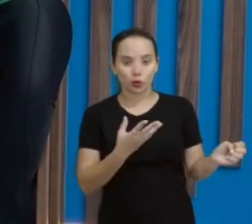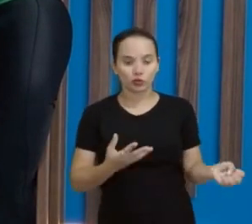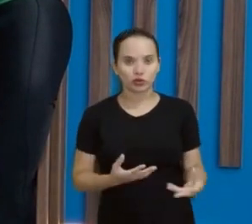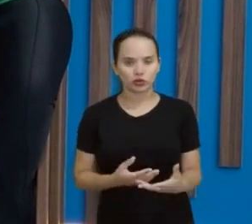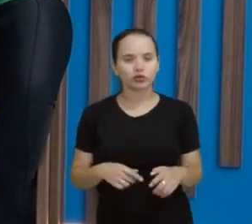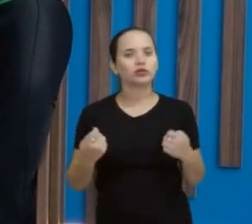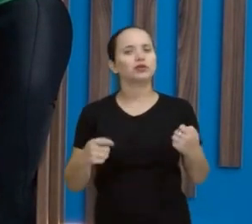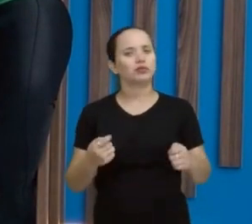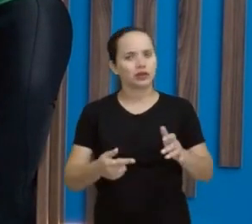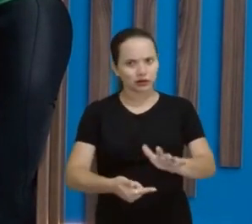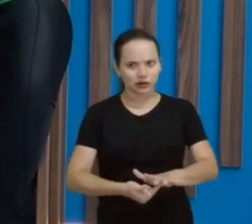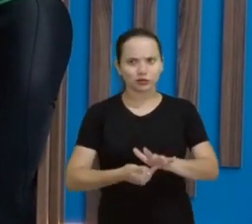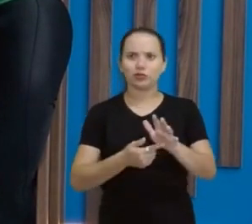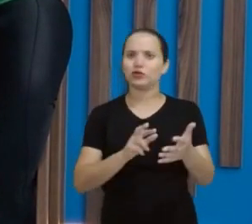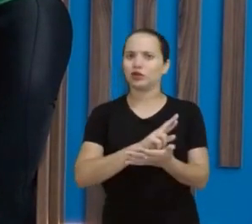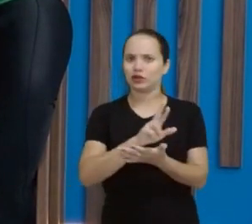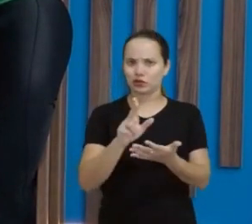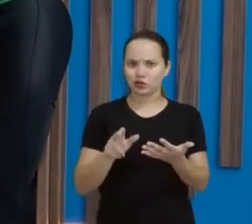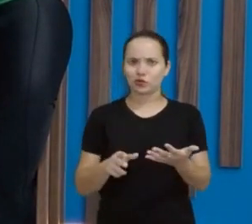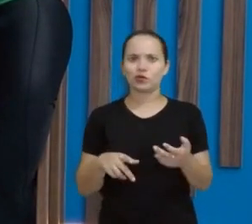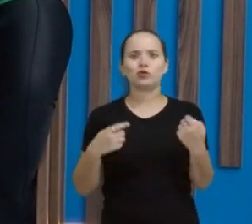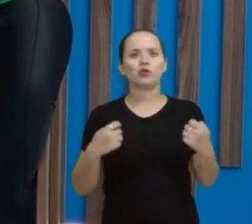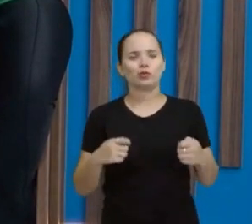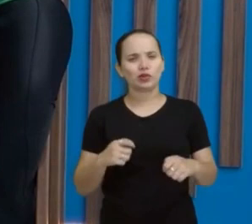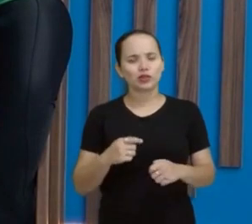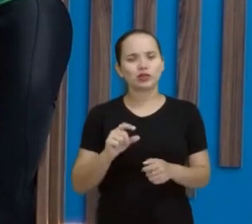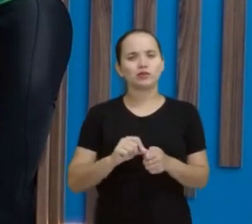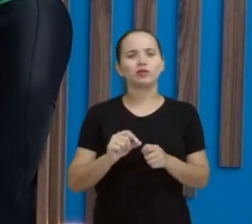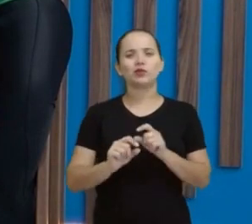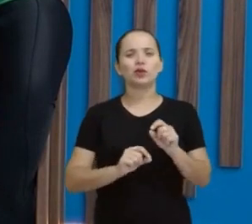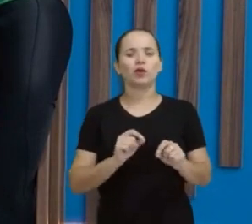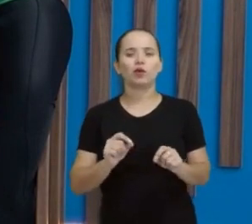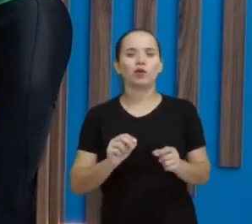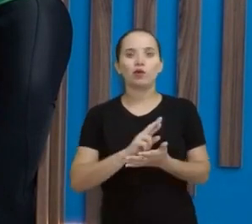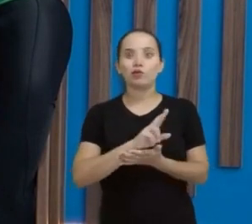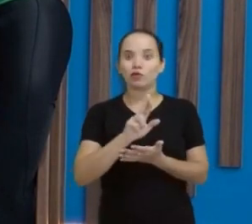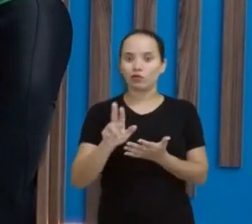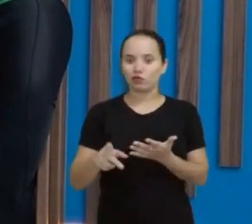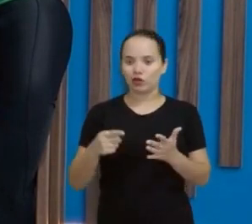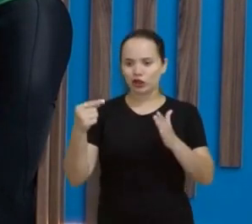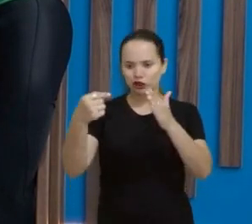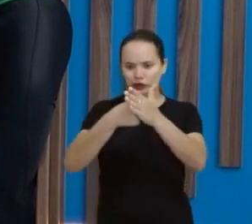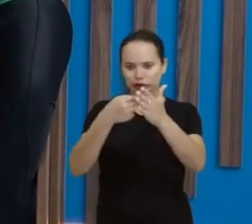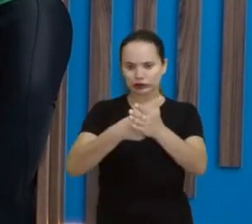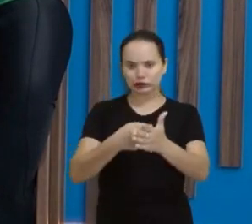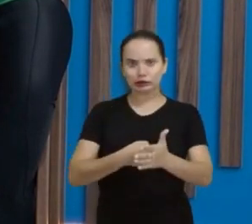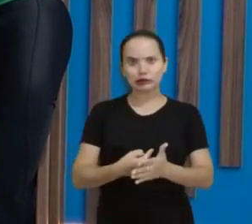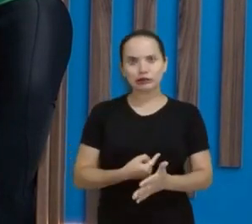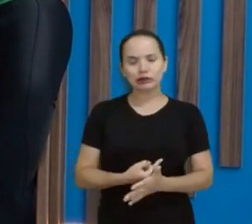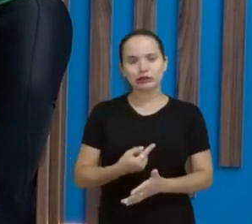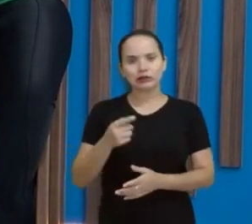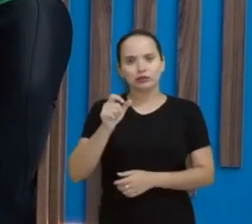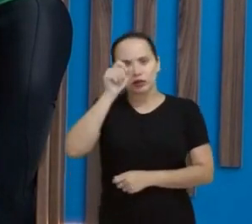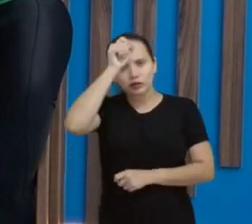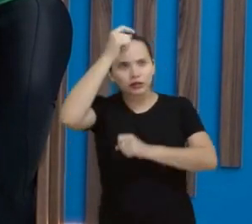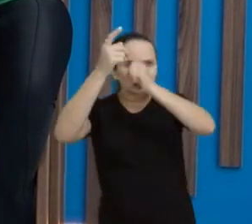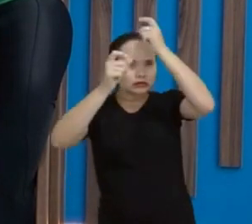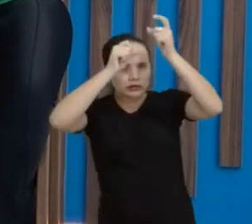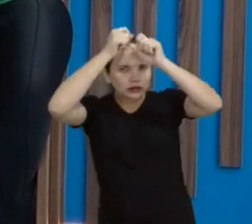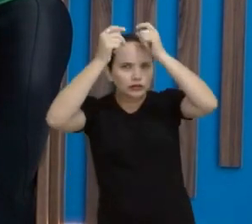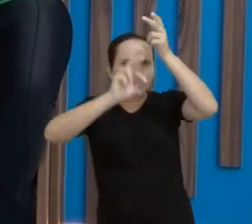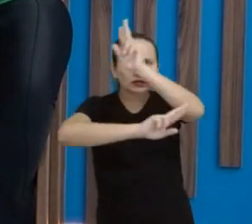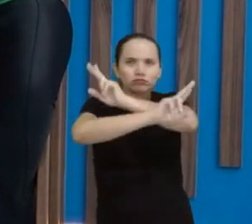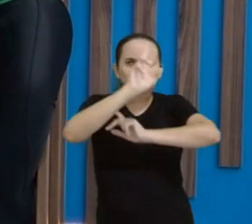trazer muito dessas coisas, né? Ou seja, a gente tem que se fazer várias e várias perguntas, levantar várias